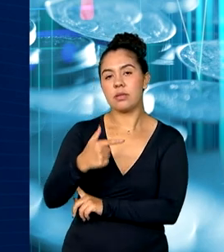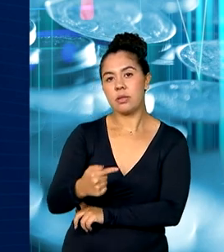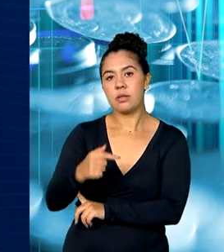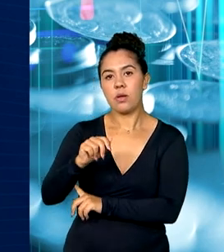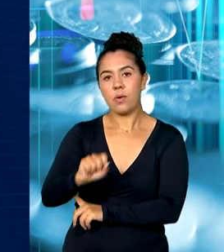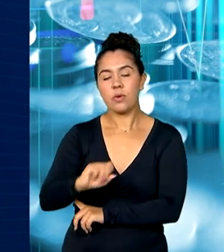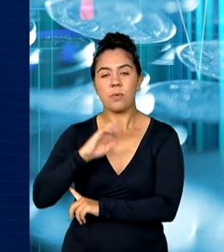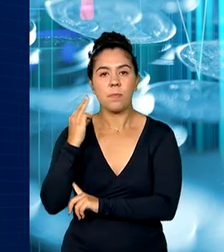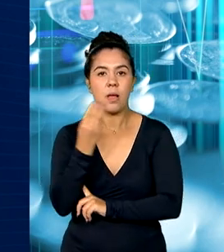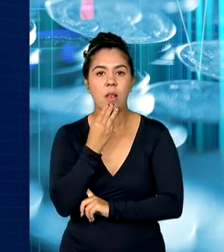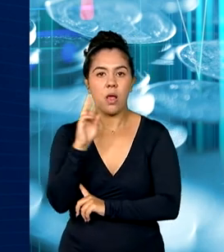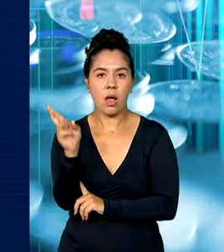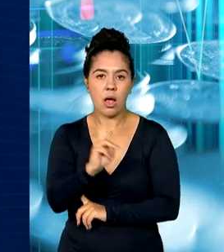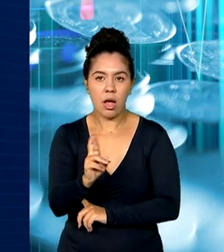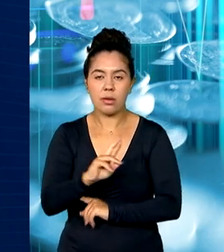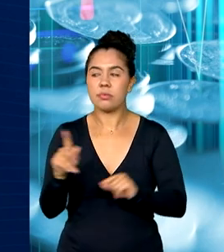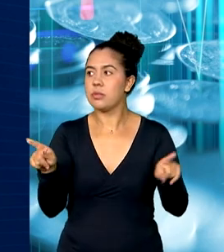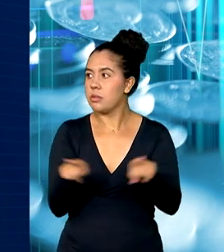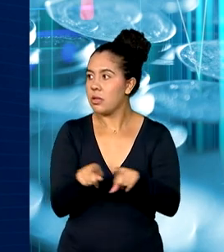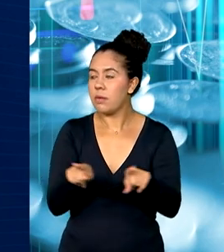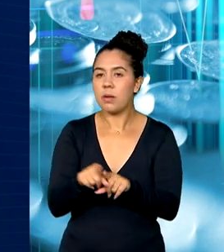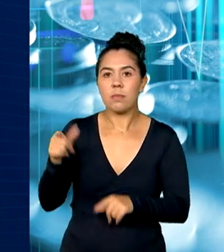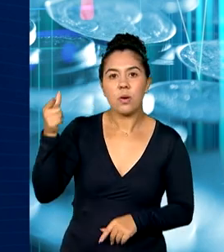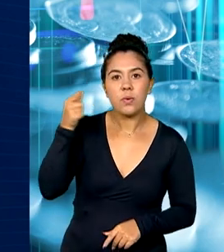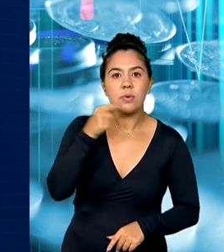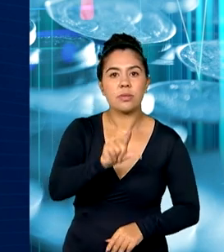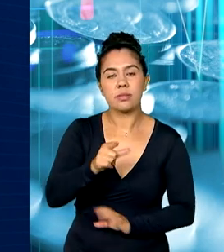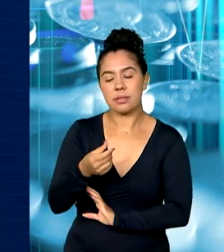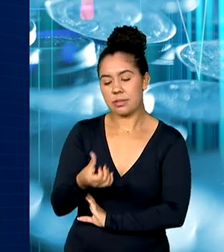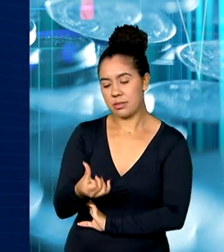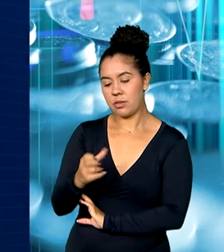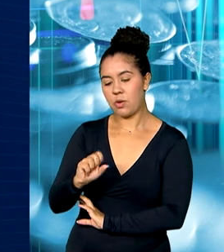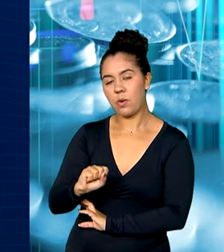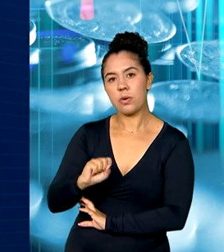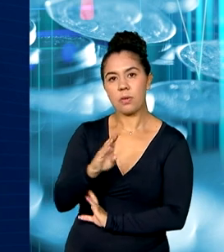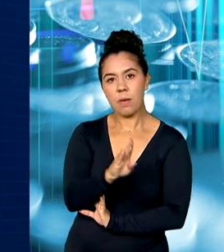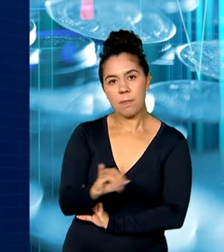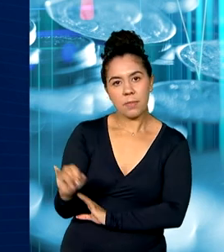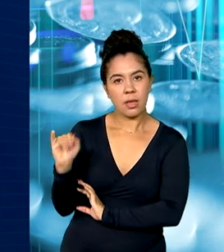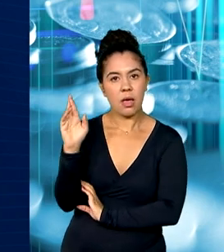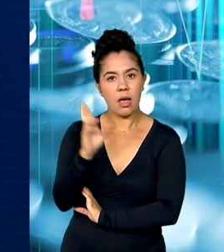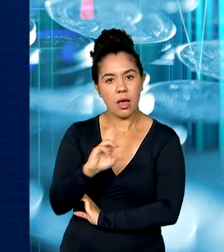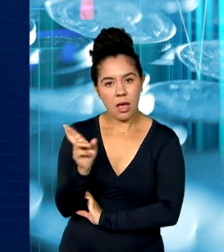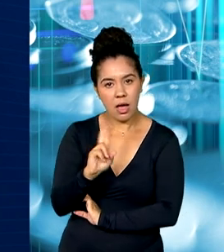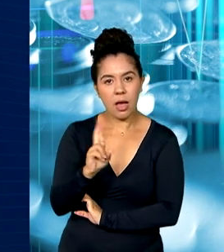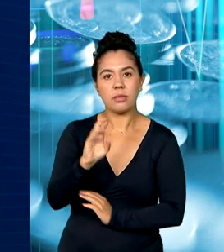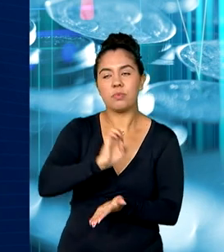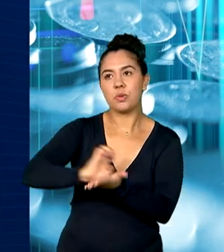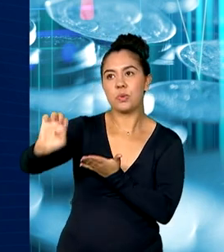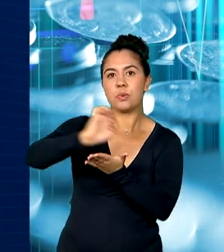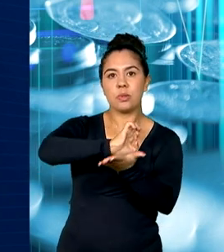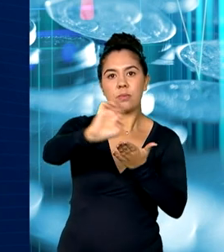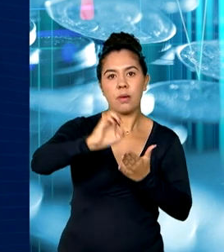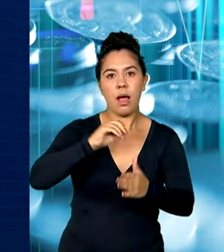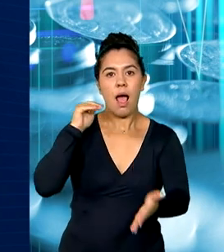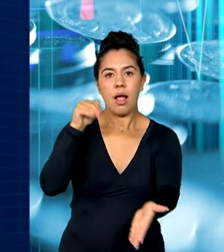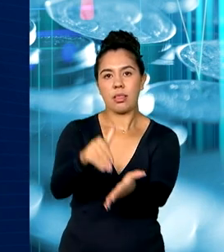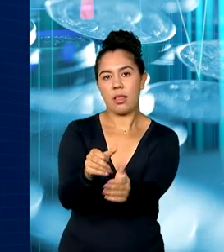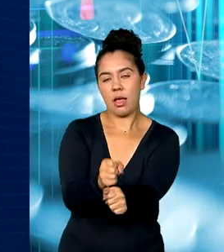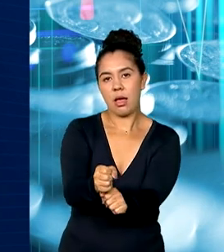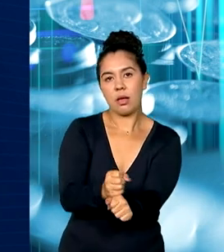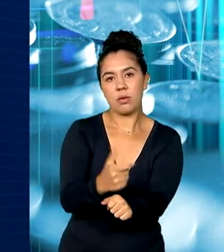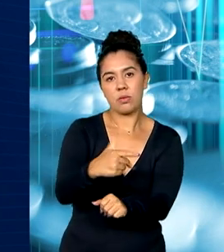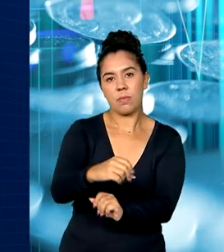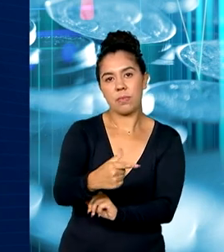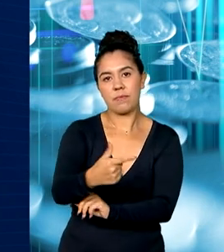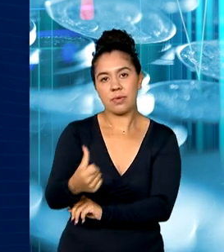reais, com potencial de gerar 68 bilhões de reais em exportações até 2026. No